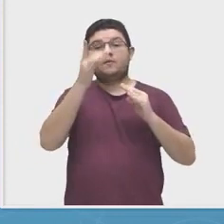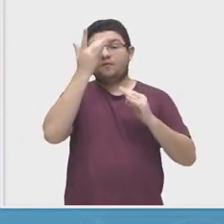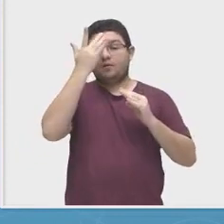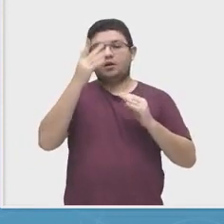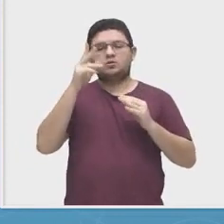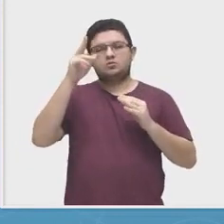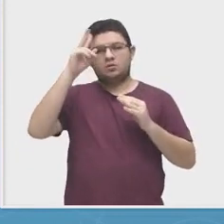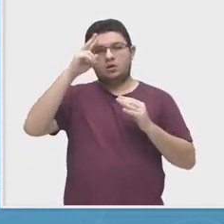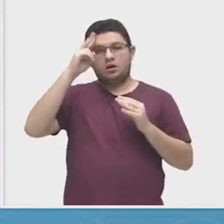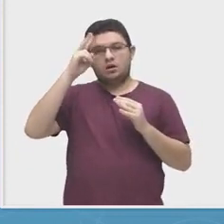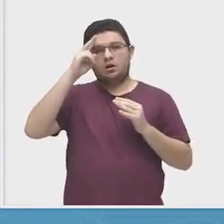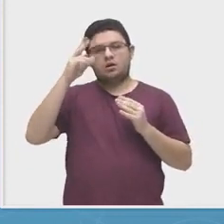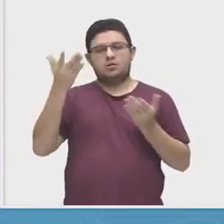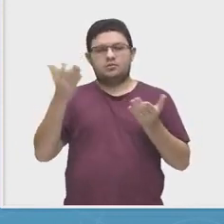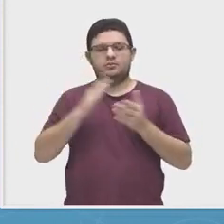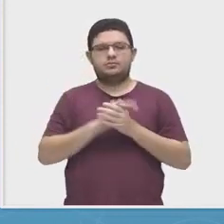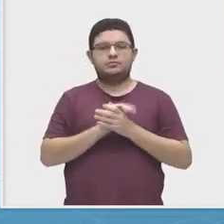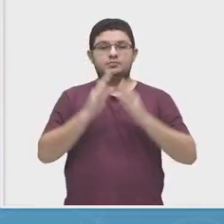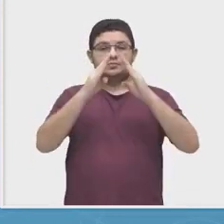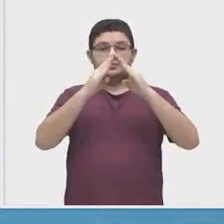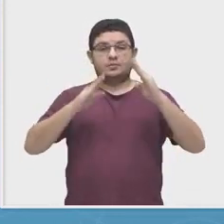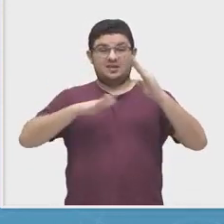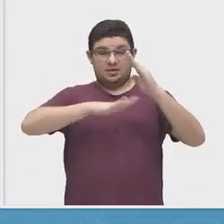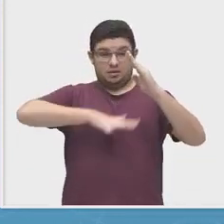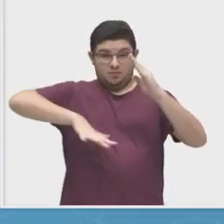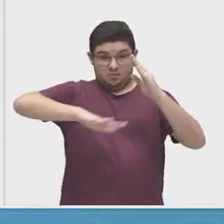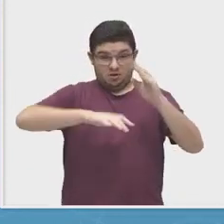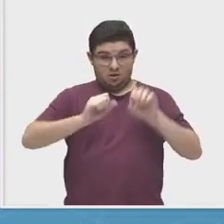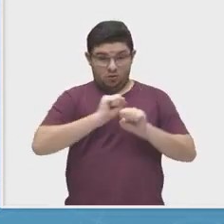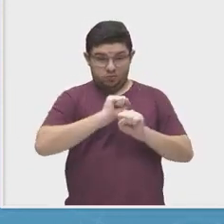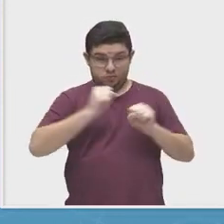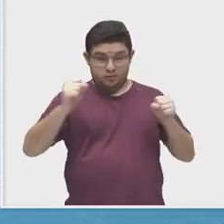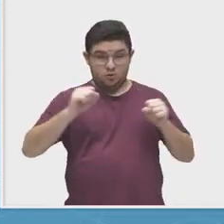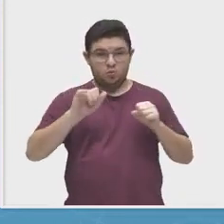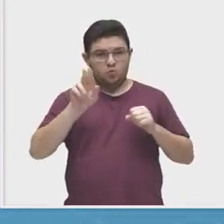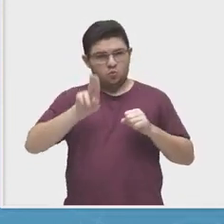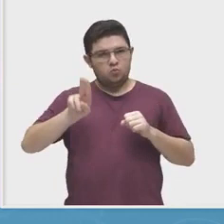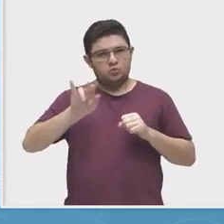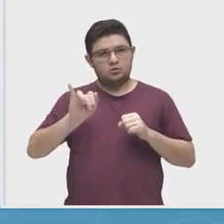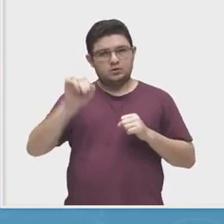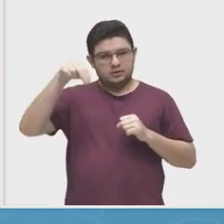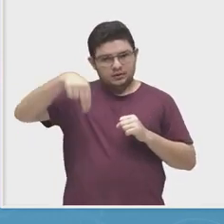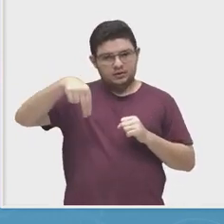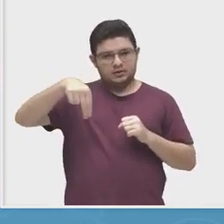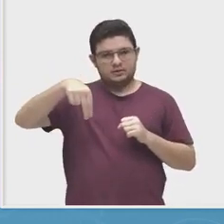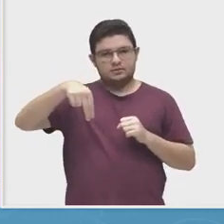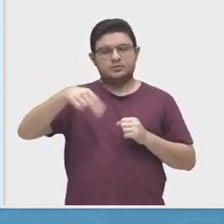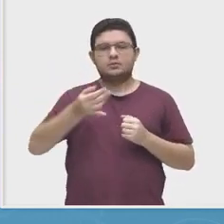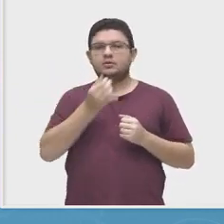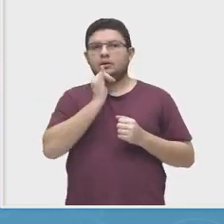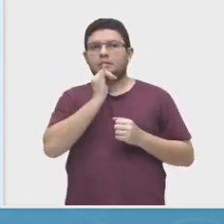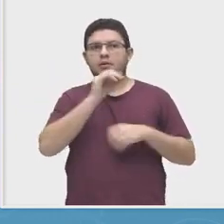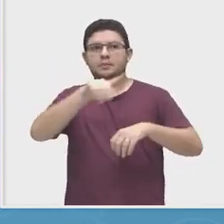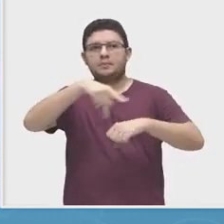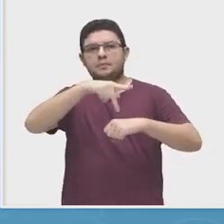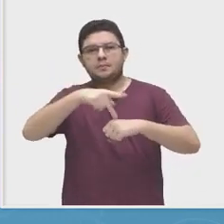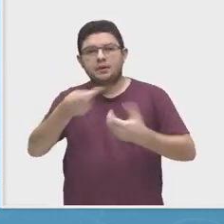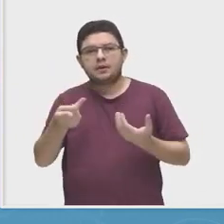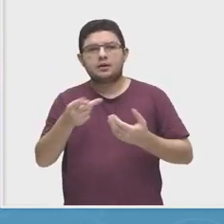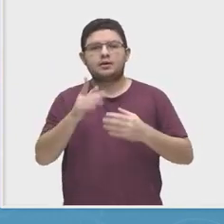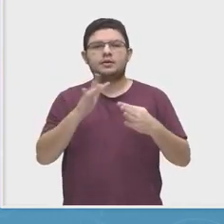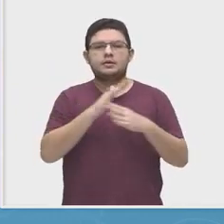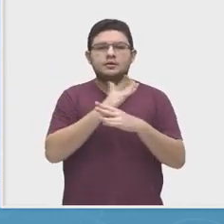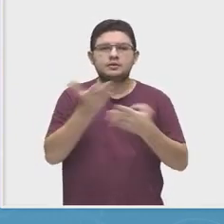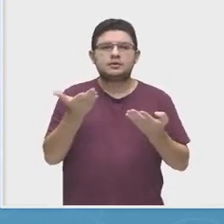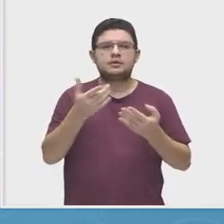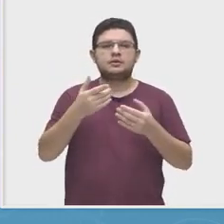ou outra. Aqui na base, vocês vão utilizar o in, que são os locais bem amplos, como países, tá?